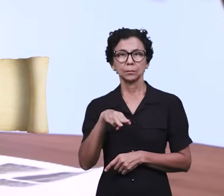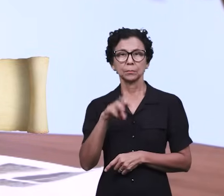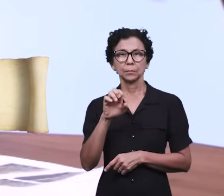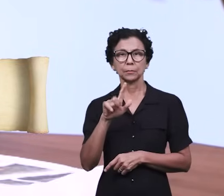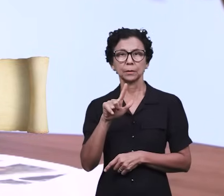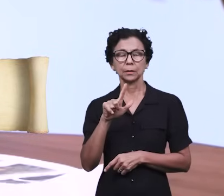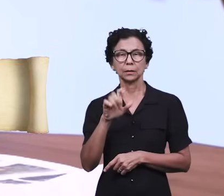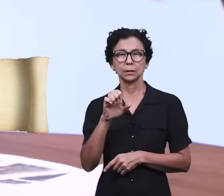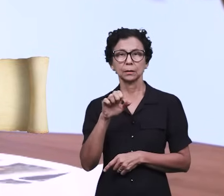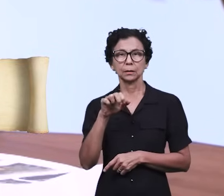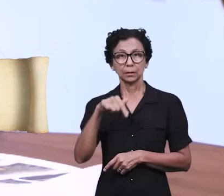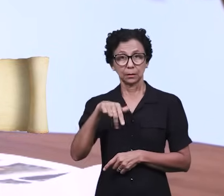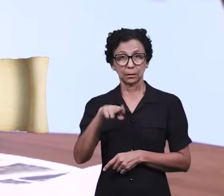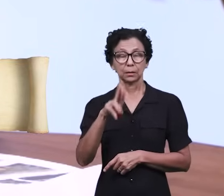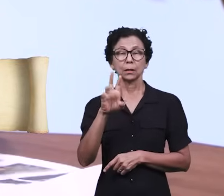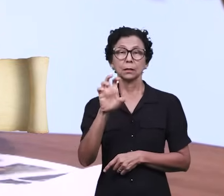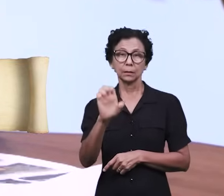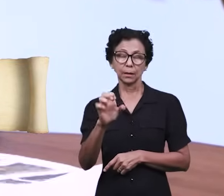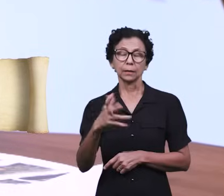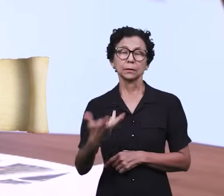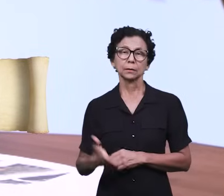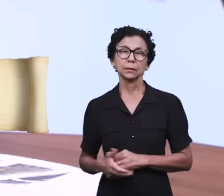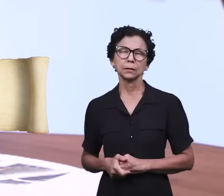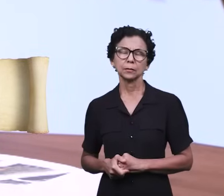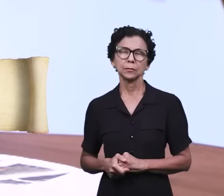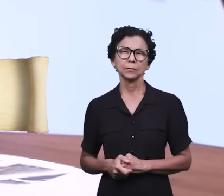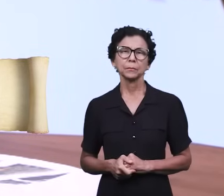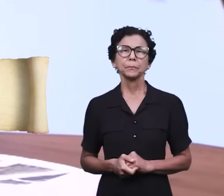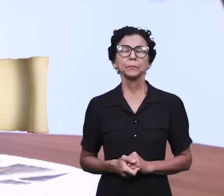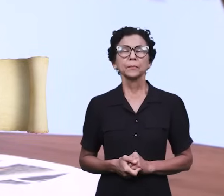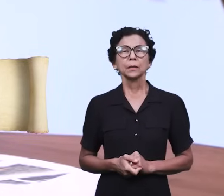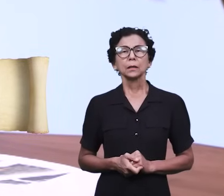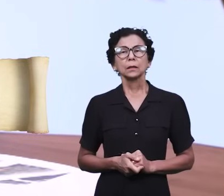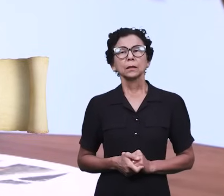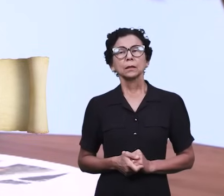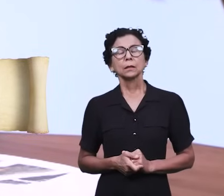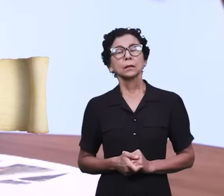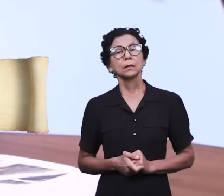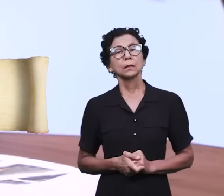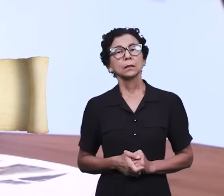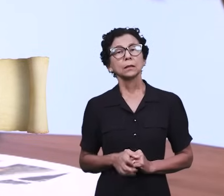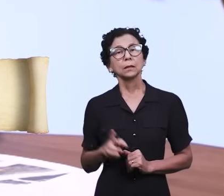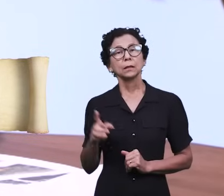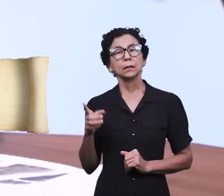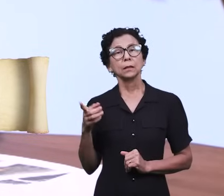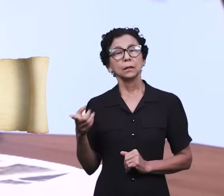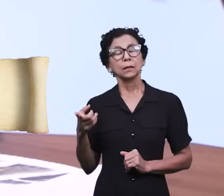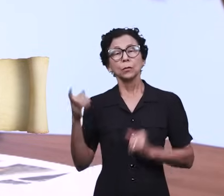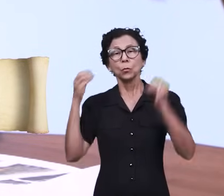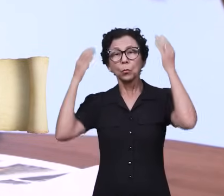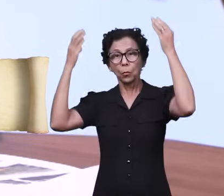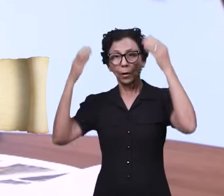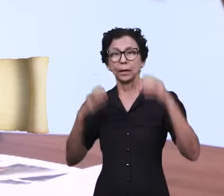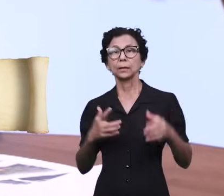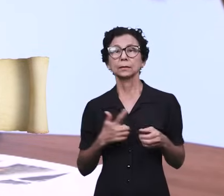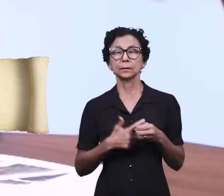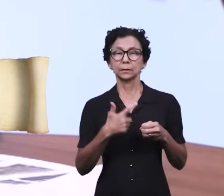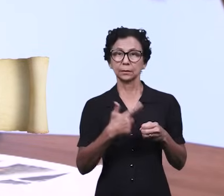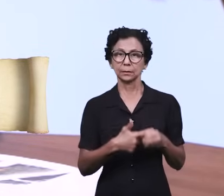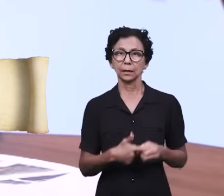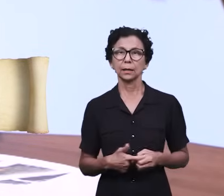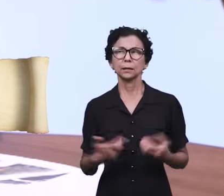nação, fez amizade com Abraão. Inclusive, Deus usou Abraão para orar